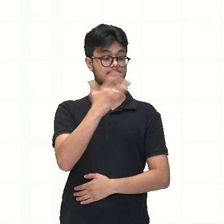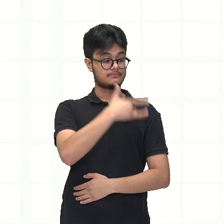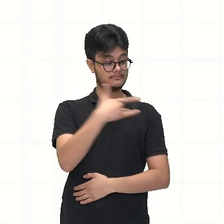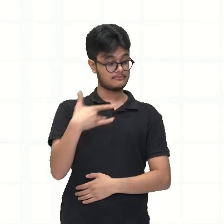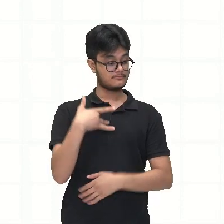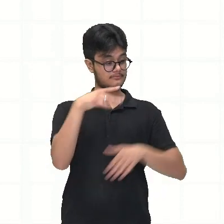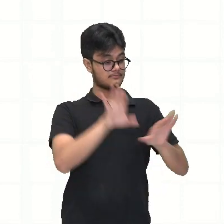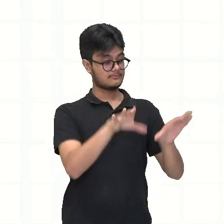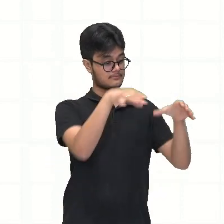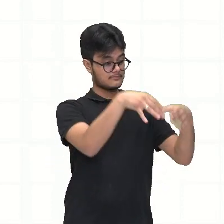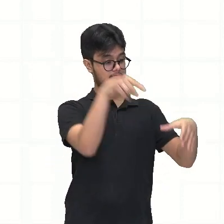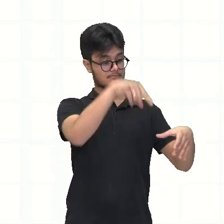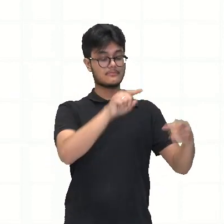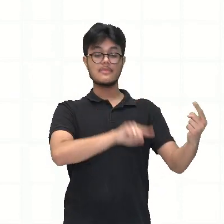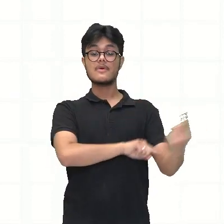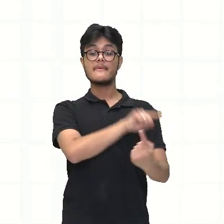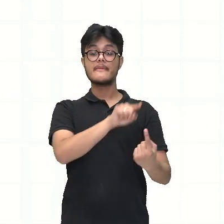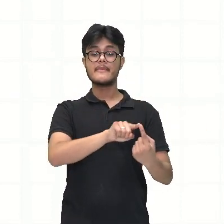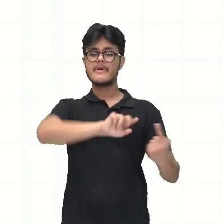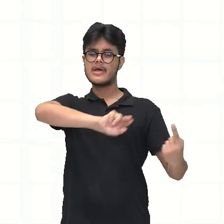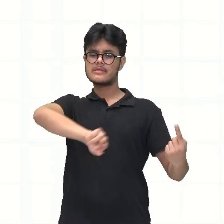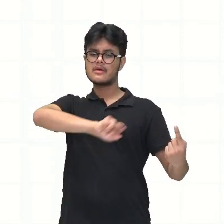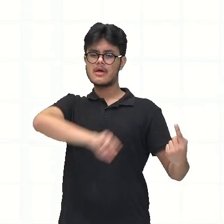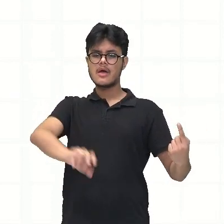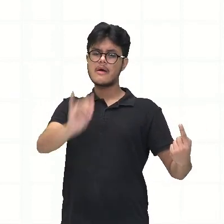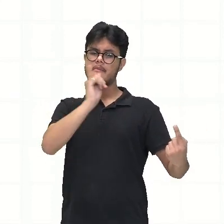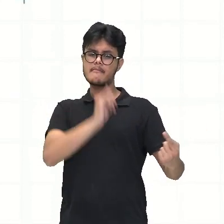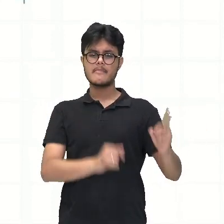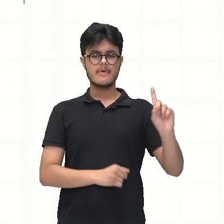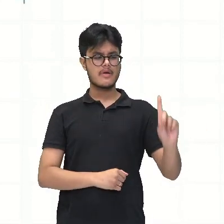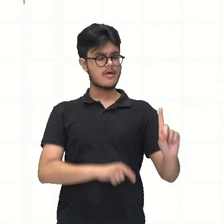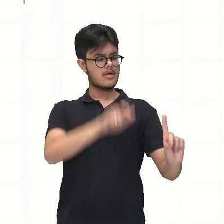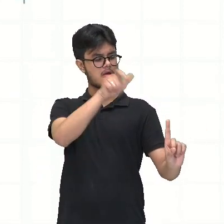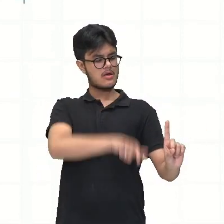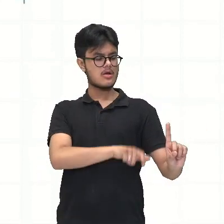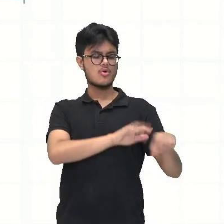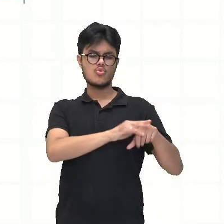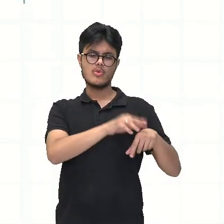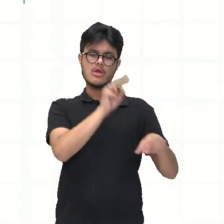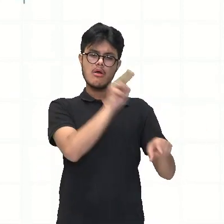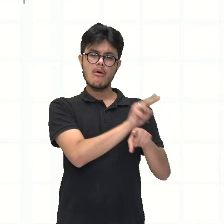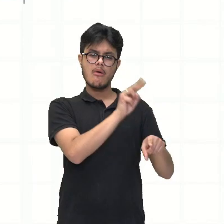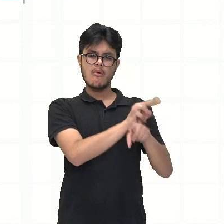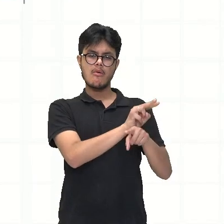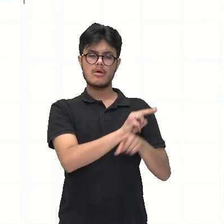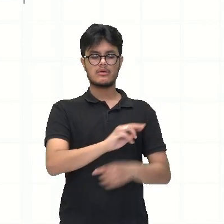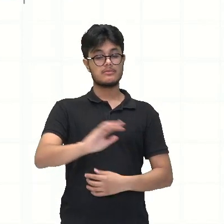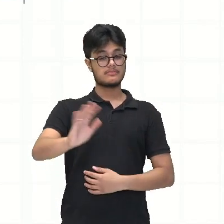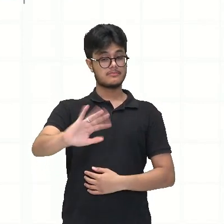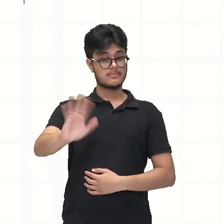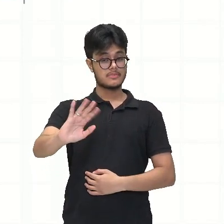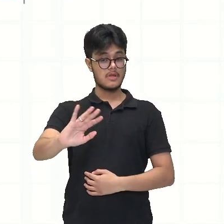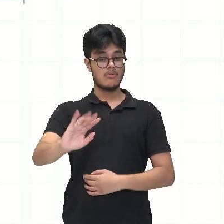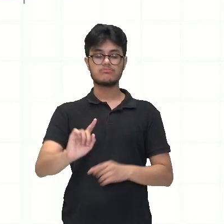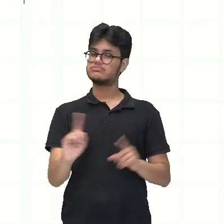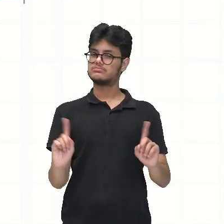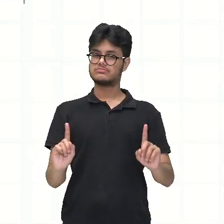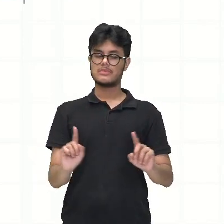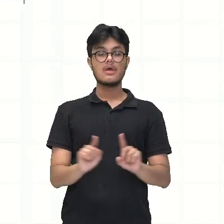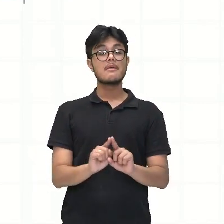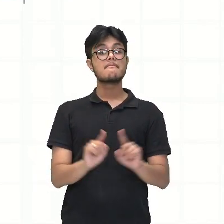o objetivo não é tratar um indivíduo doente. Para a saúde coletiva,